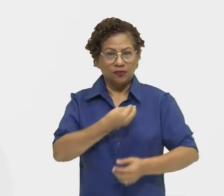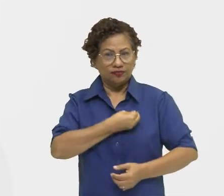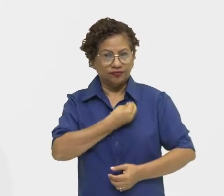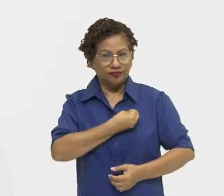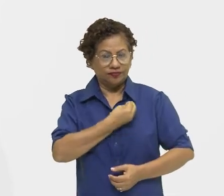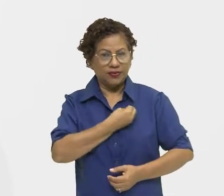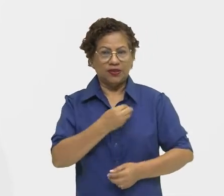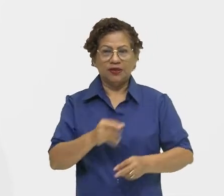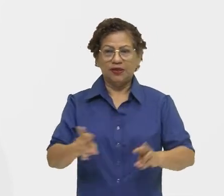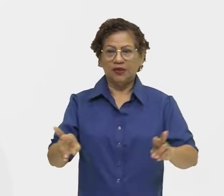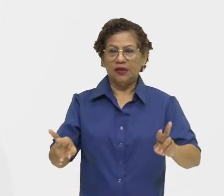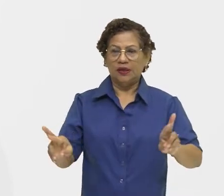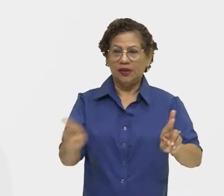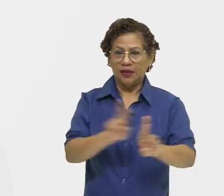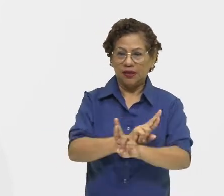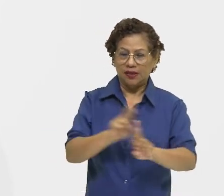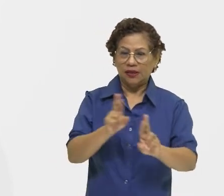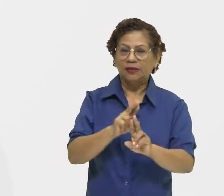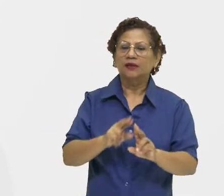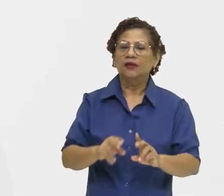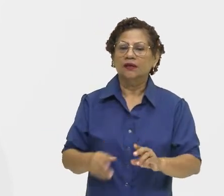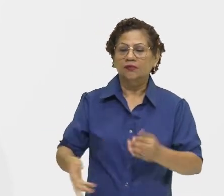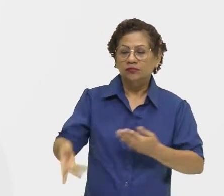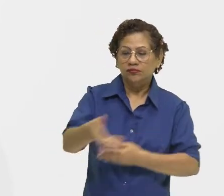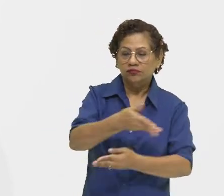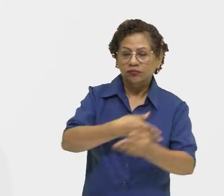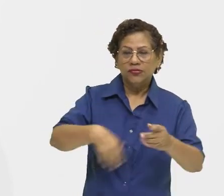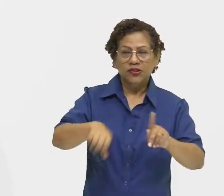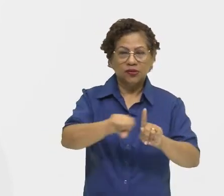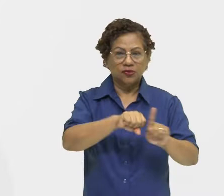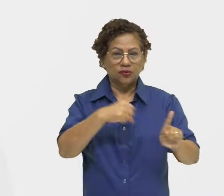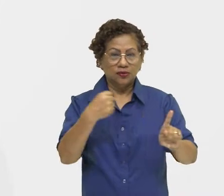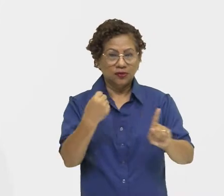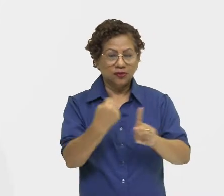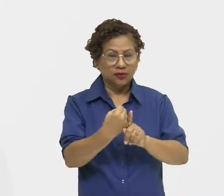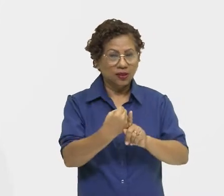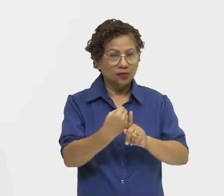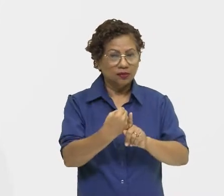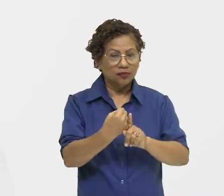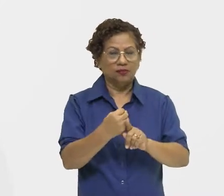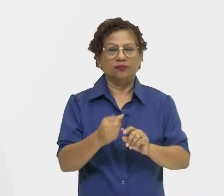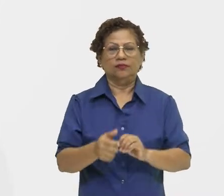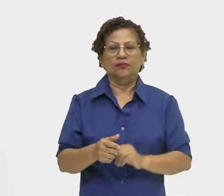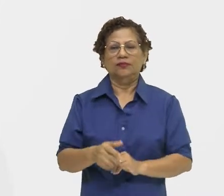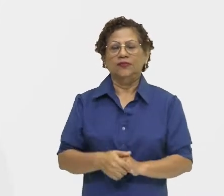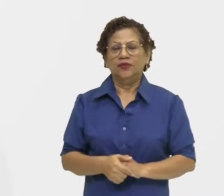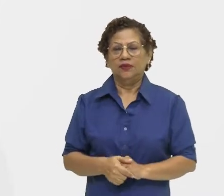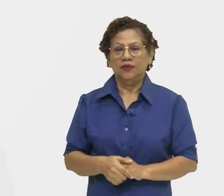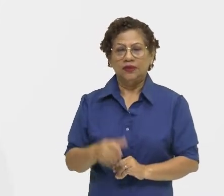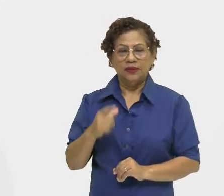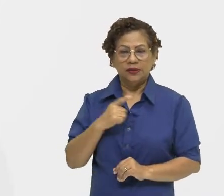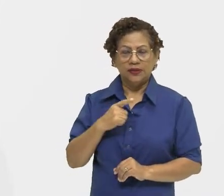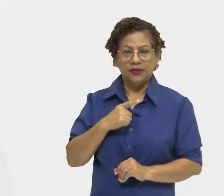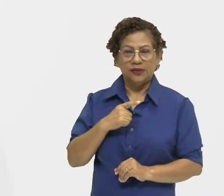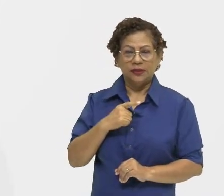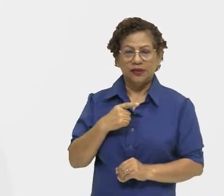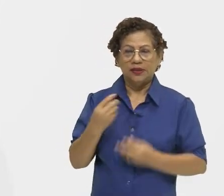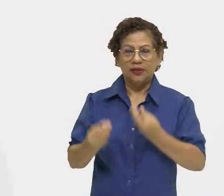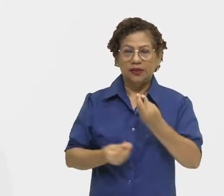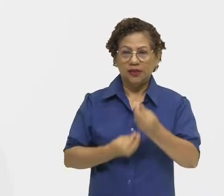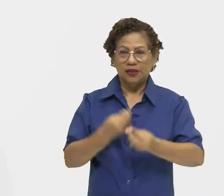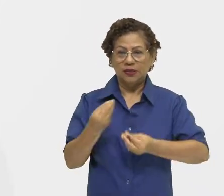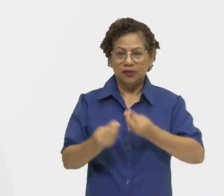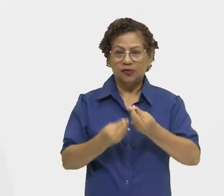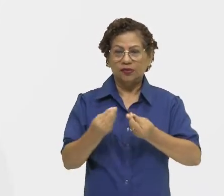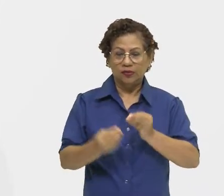as relações sociais e hierárquicas, direcionando todas as formas de representação